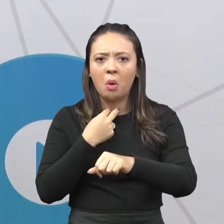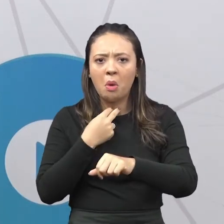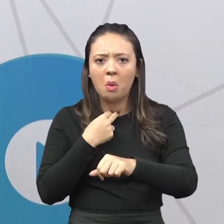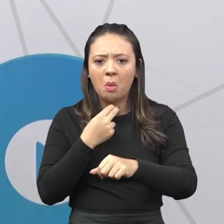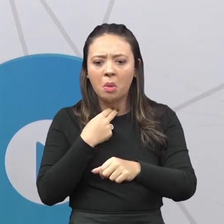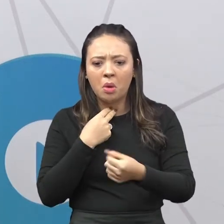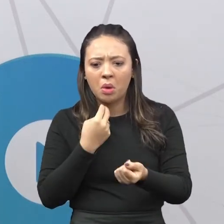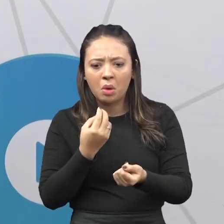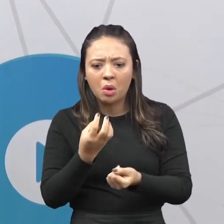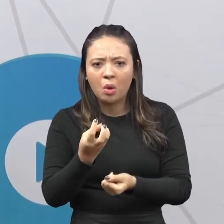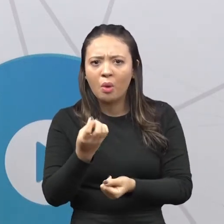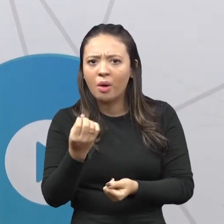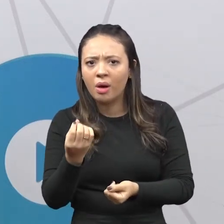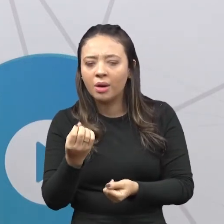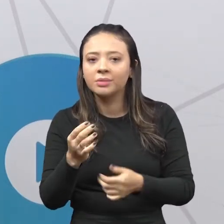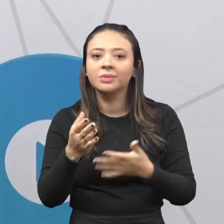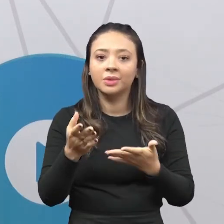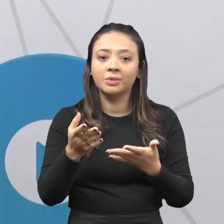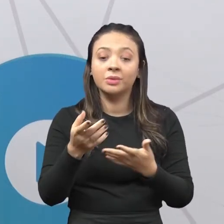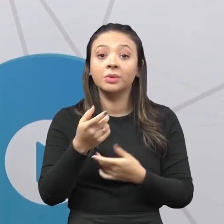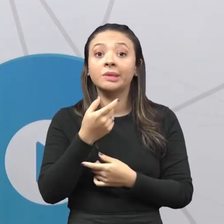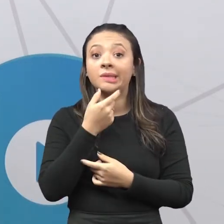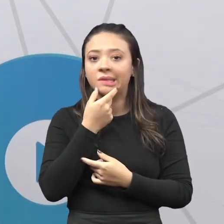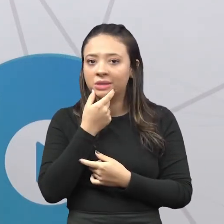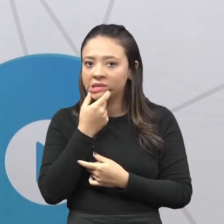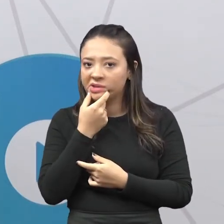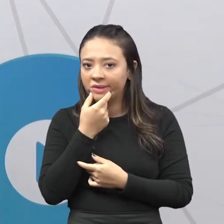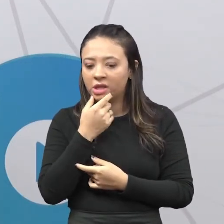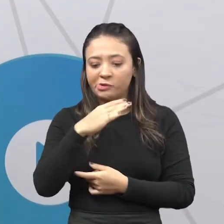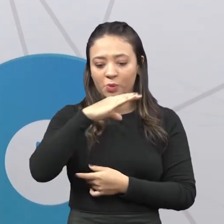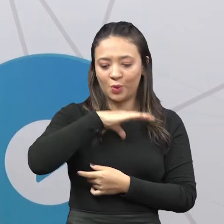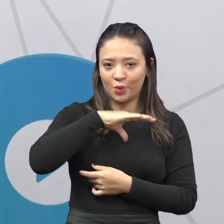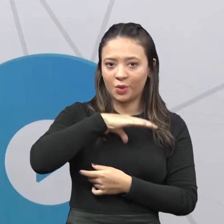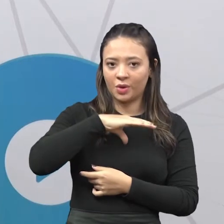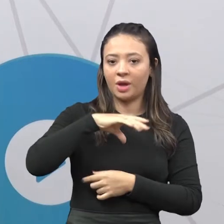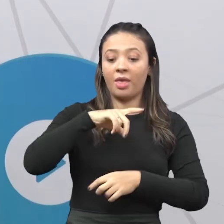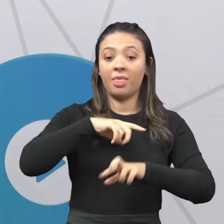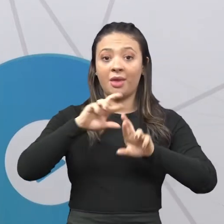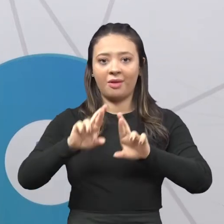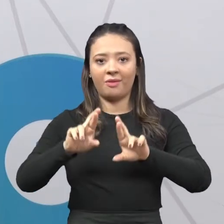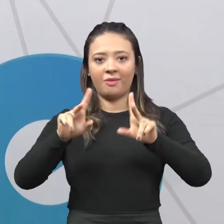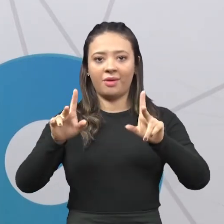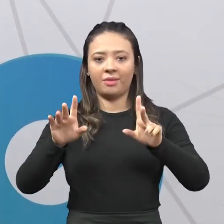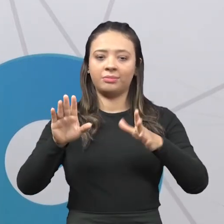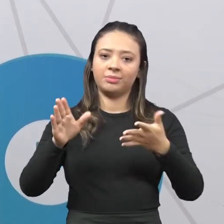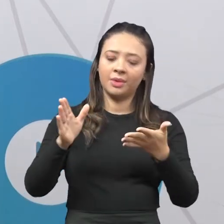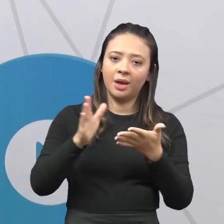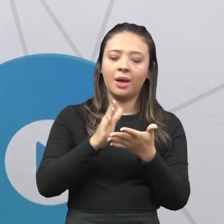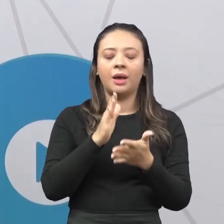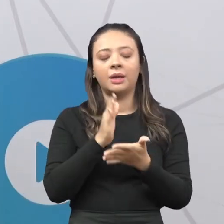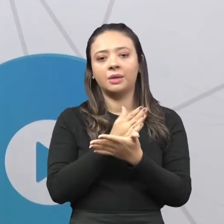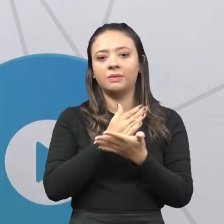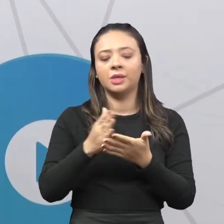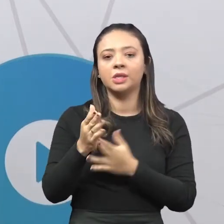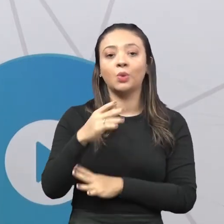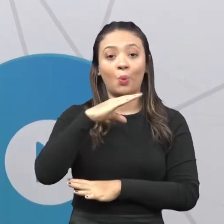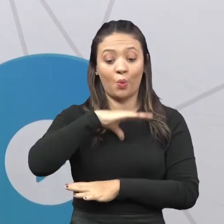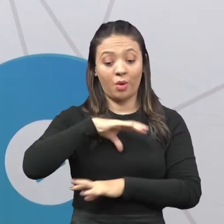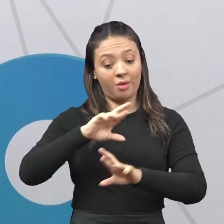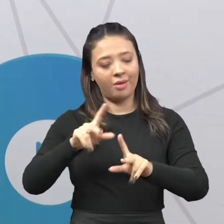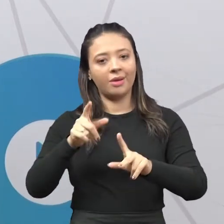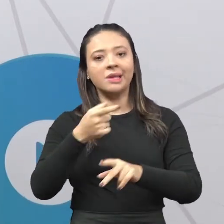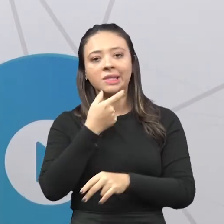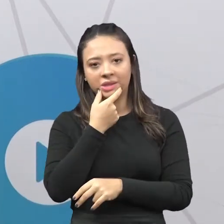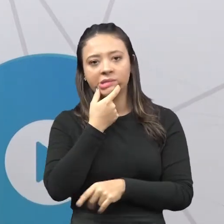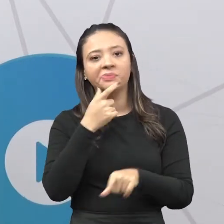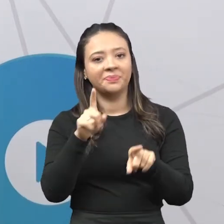contar pão? De inglês para português existem algumas diferenças, né? Algumas coisas que são contáveis em português não são